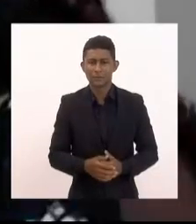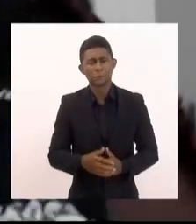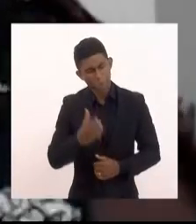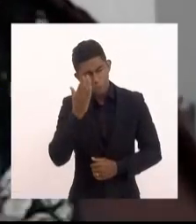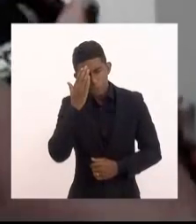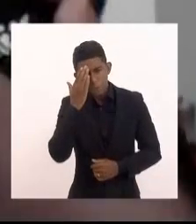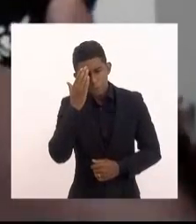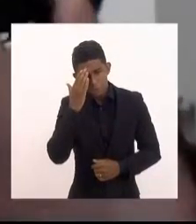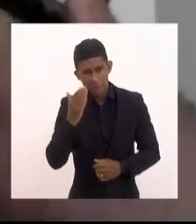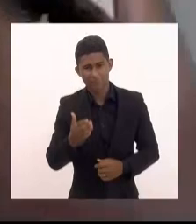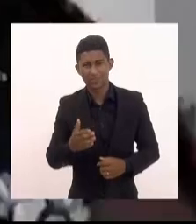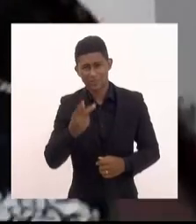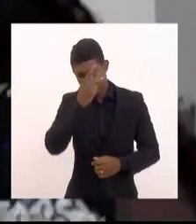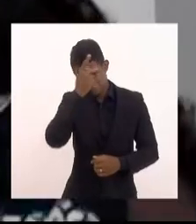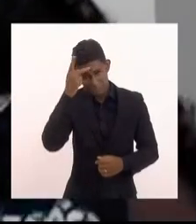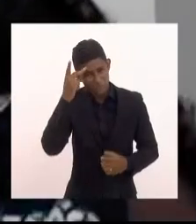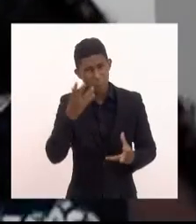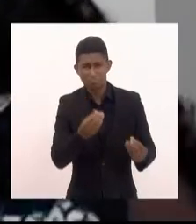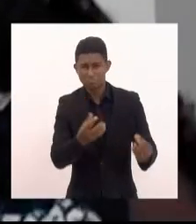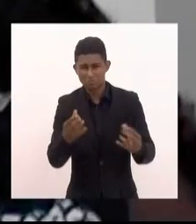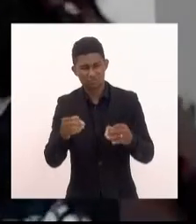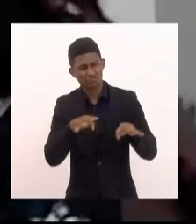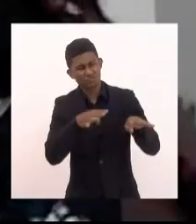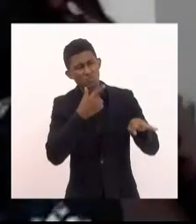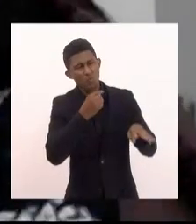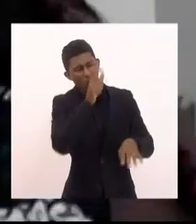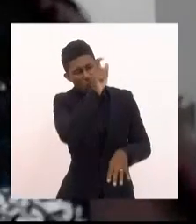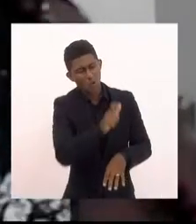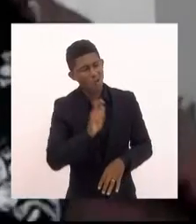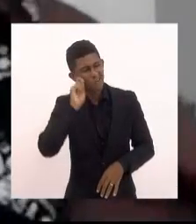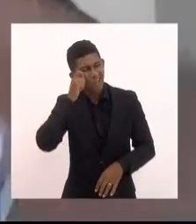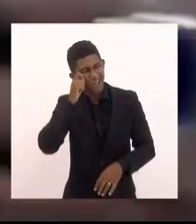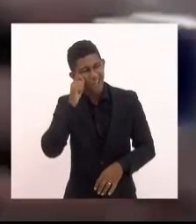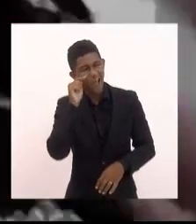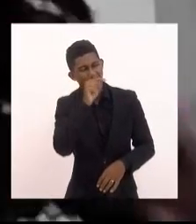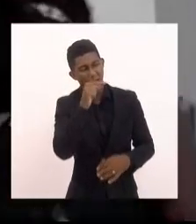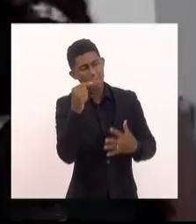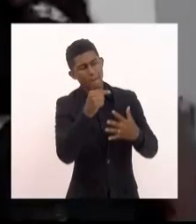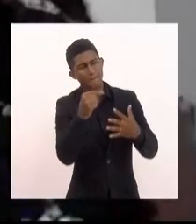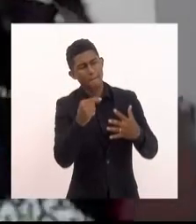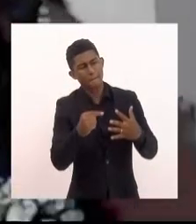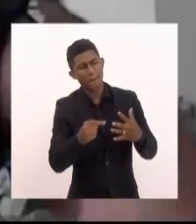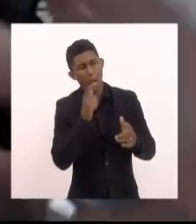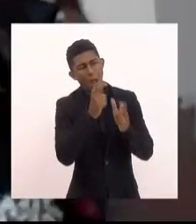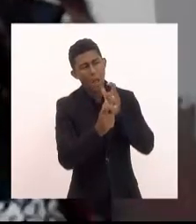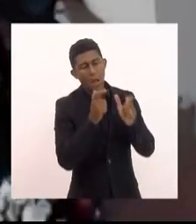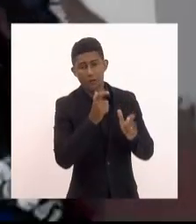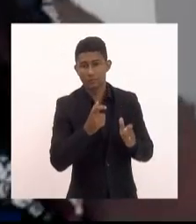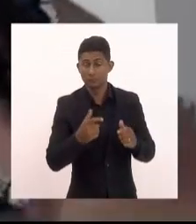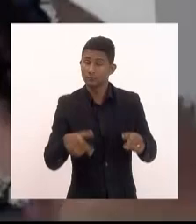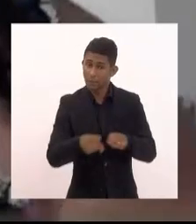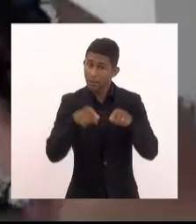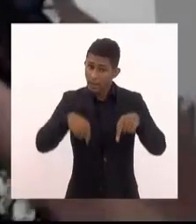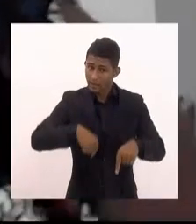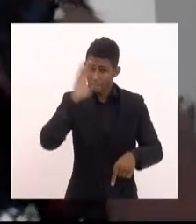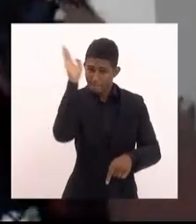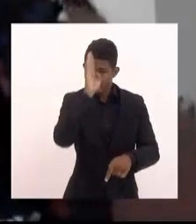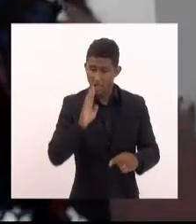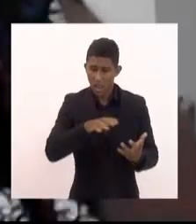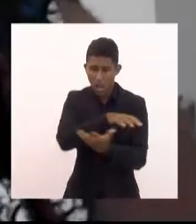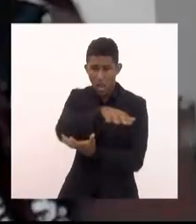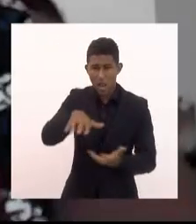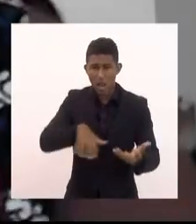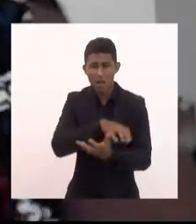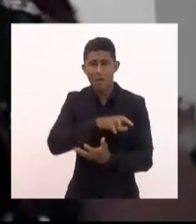é atribuído aos homens negros, né? A crise nesse país, a violência que é